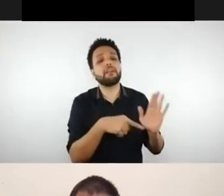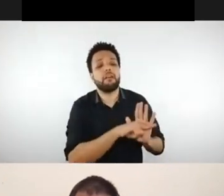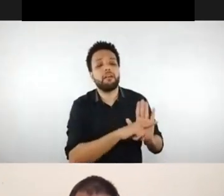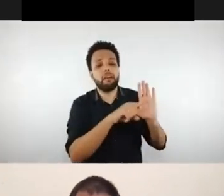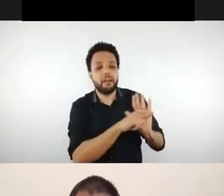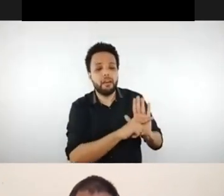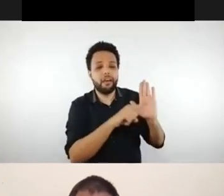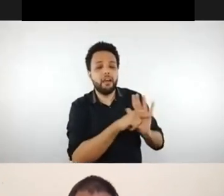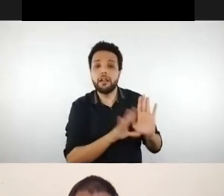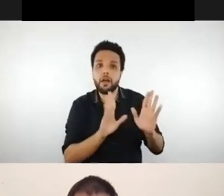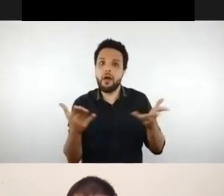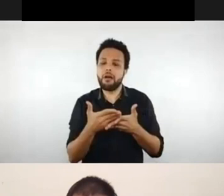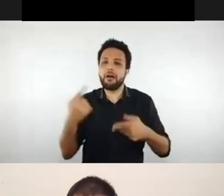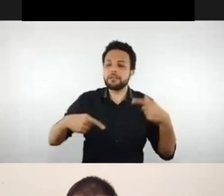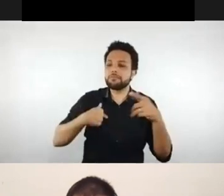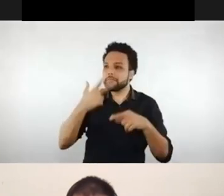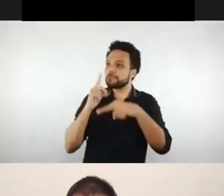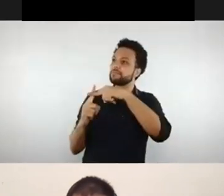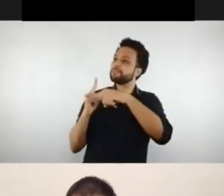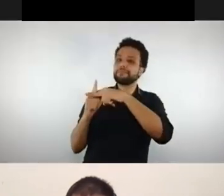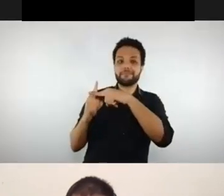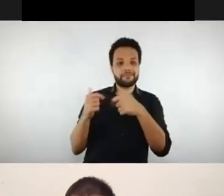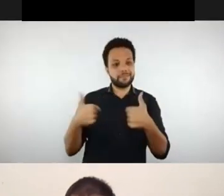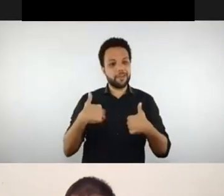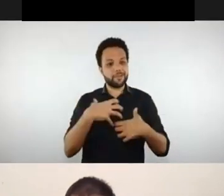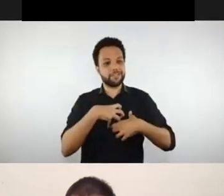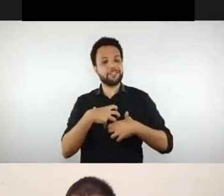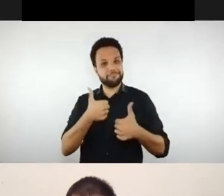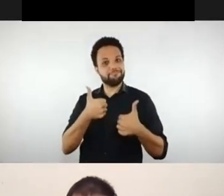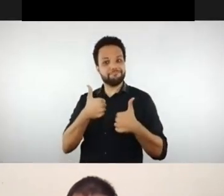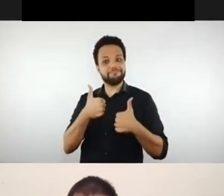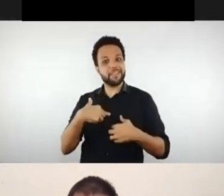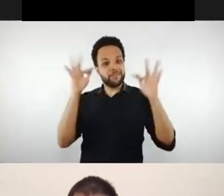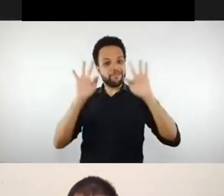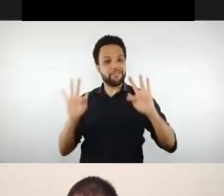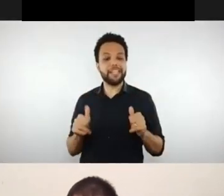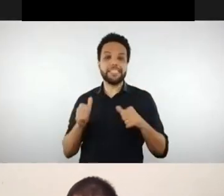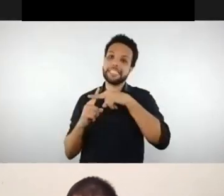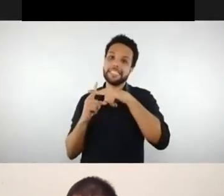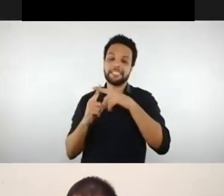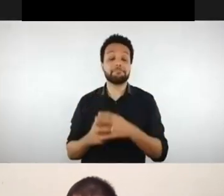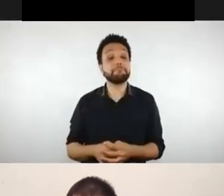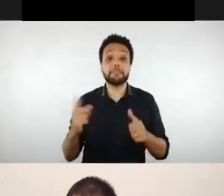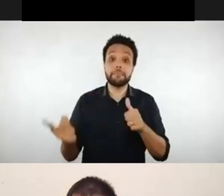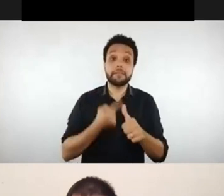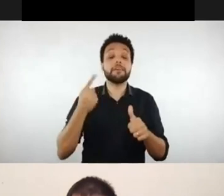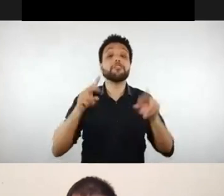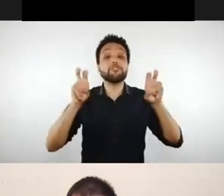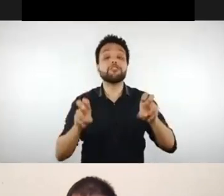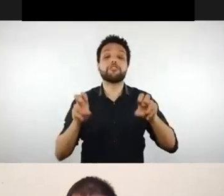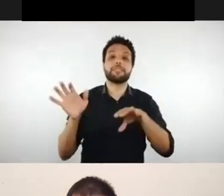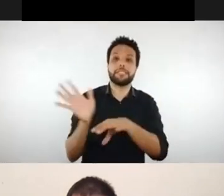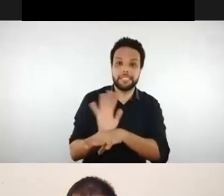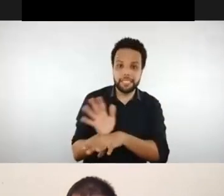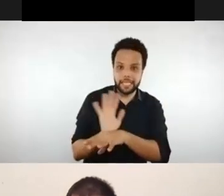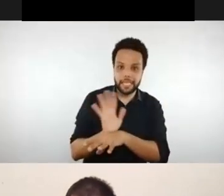vejo as notícias vindo do Brasil. Bom, primeiro eu diria, no mundo cinema, as audiências, as plateias que